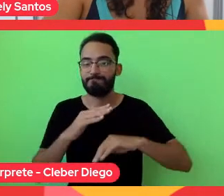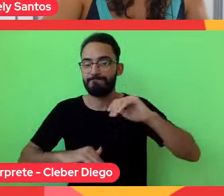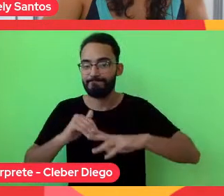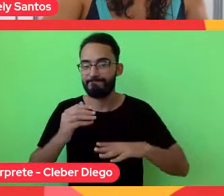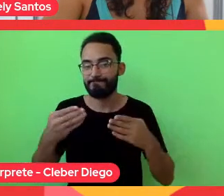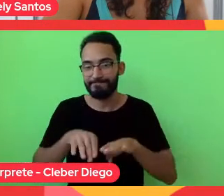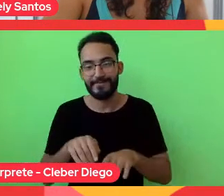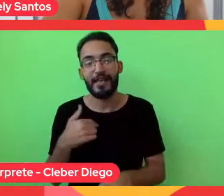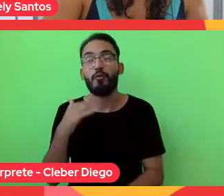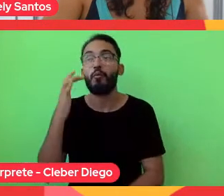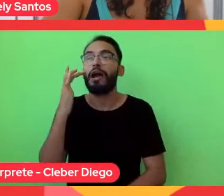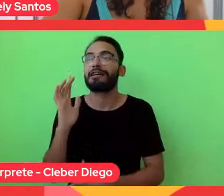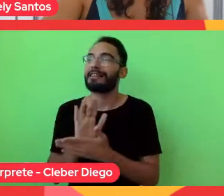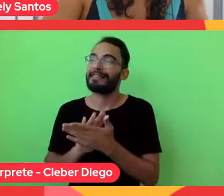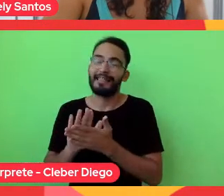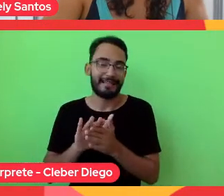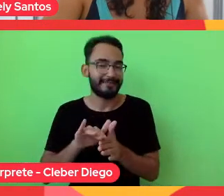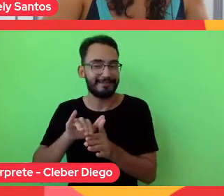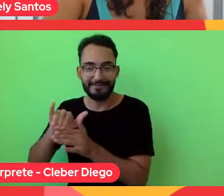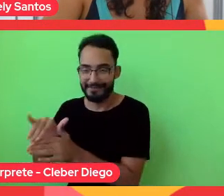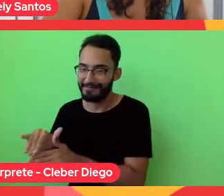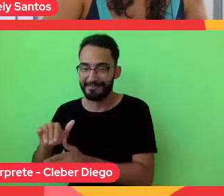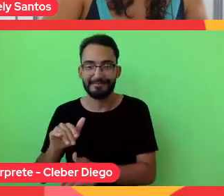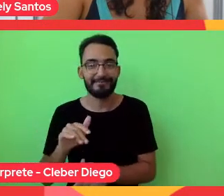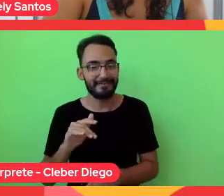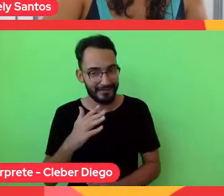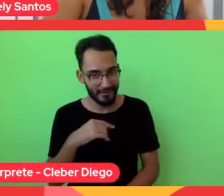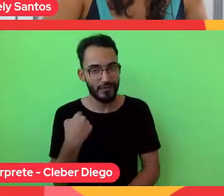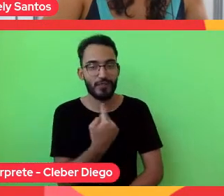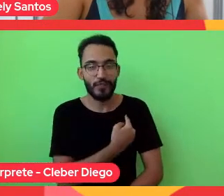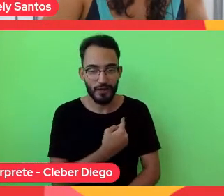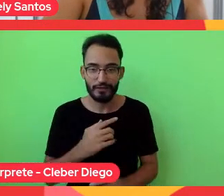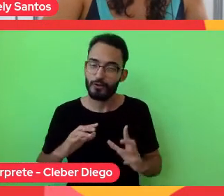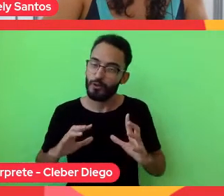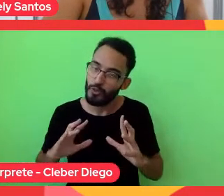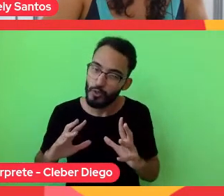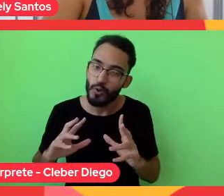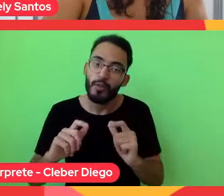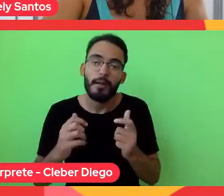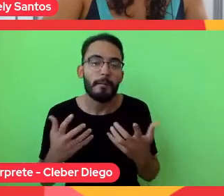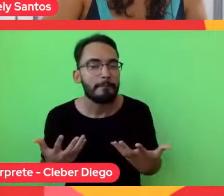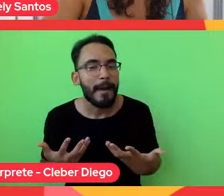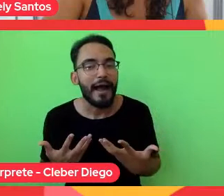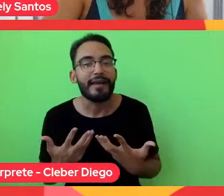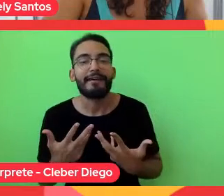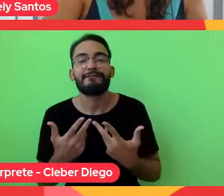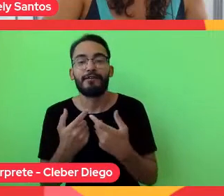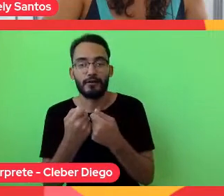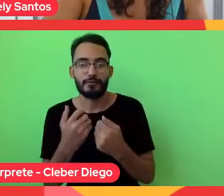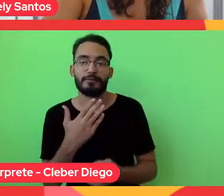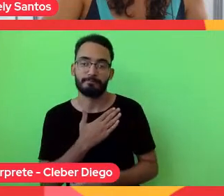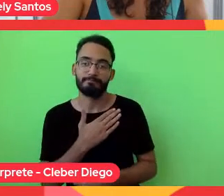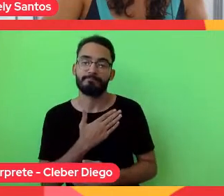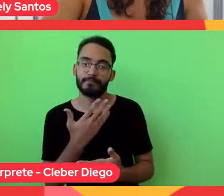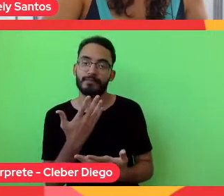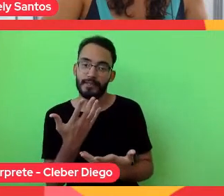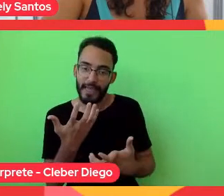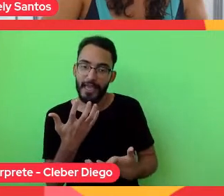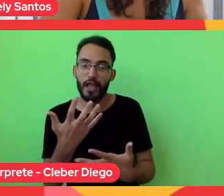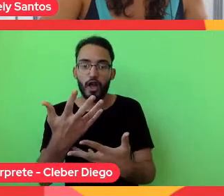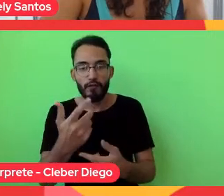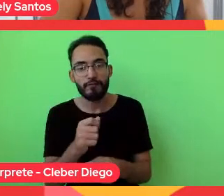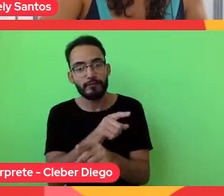acho nada. Contra fatos e dados não há argumentos. Somos todas aqui maravilhosas e fica o convite para todos vocês se